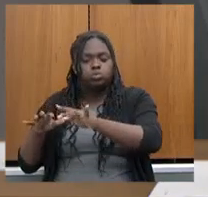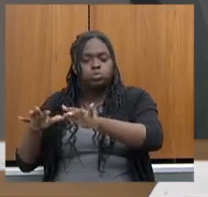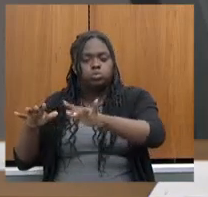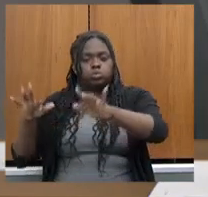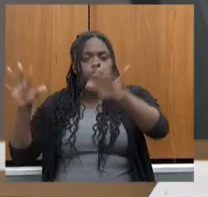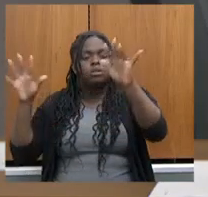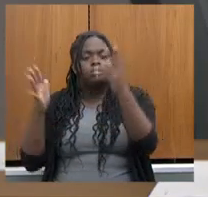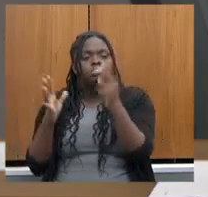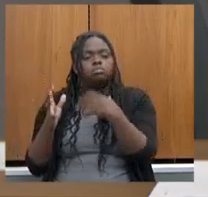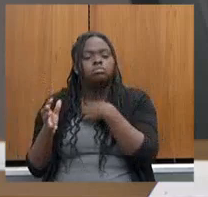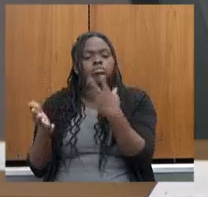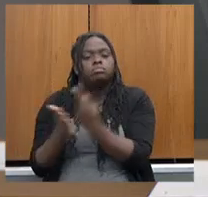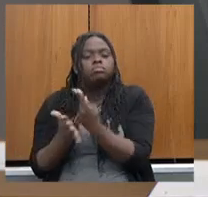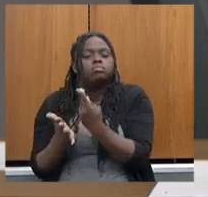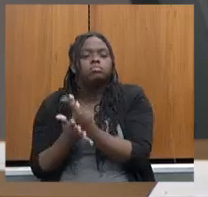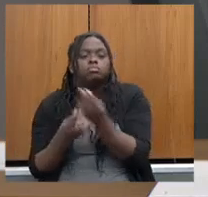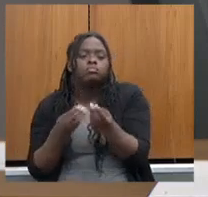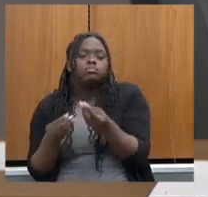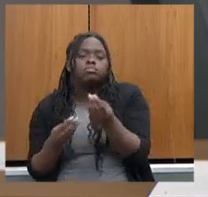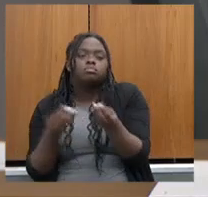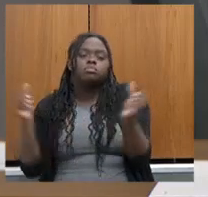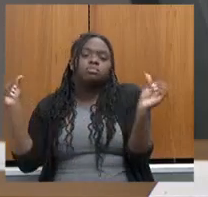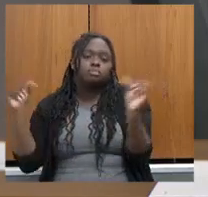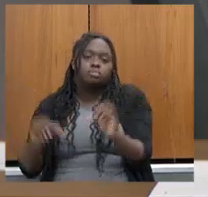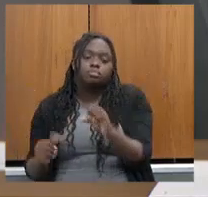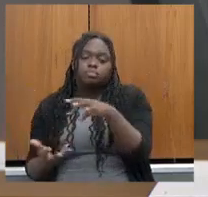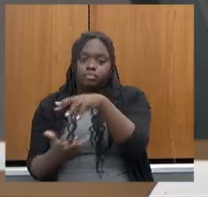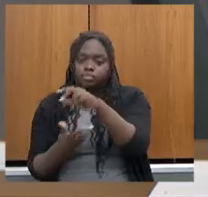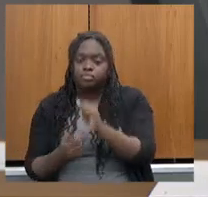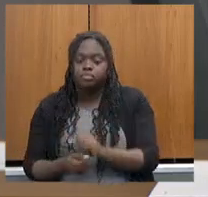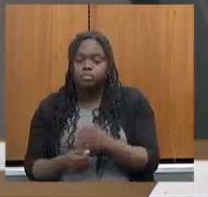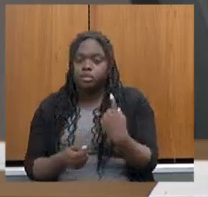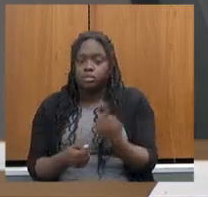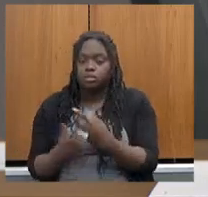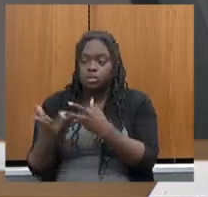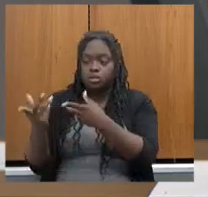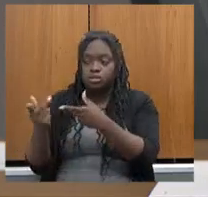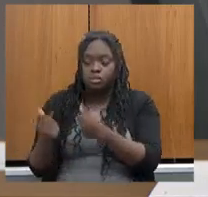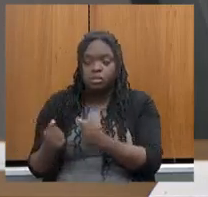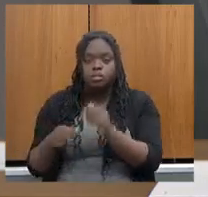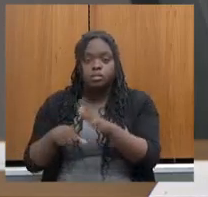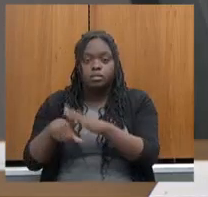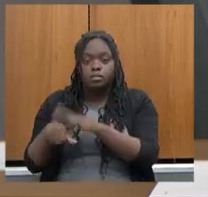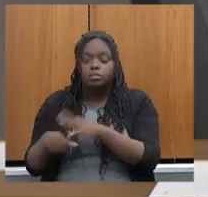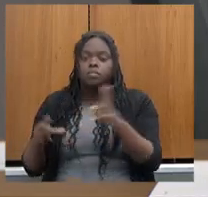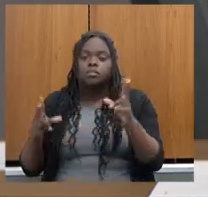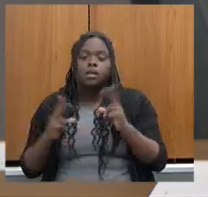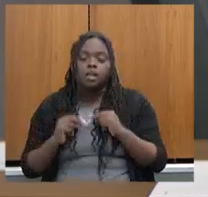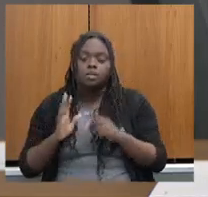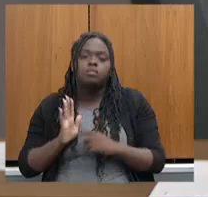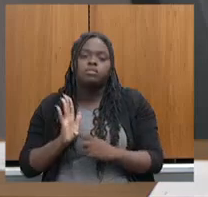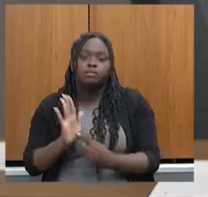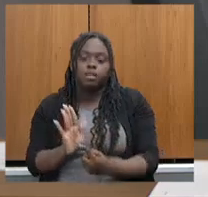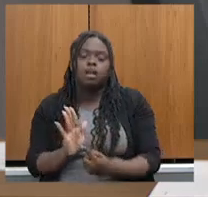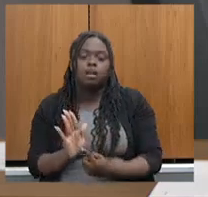inadequada seria uma tragédia mundial e nós fizemos um atendimento que merece esse destaque no que se refere a tempo resposta